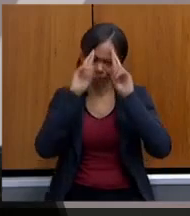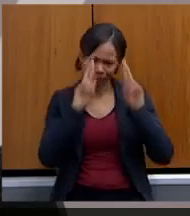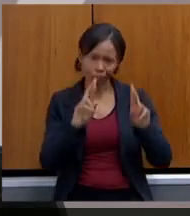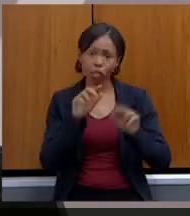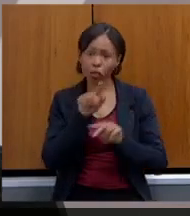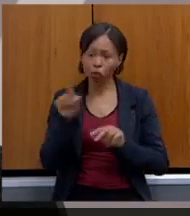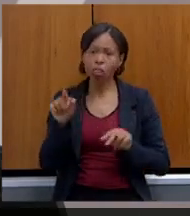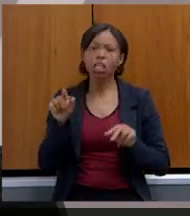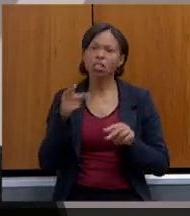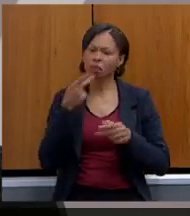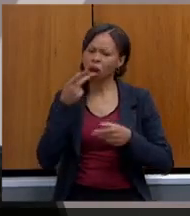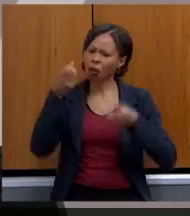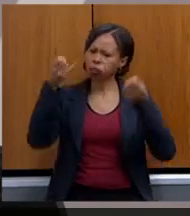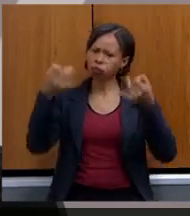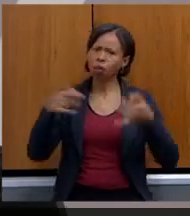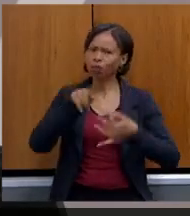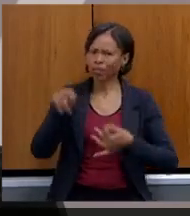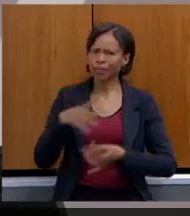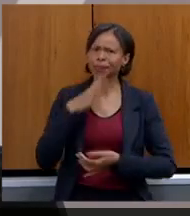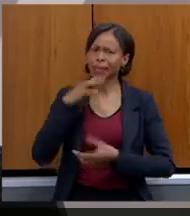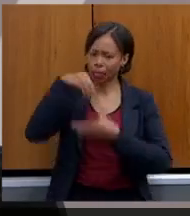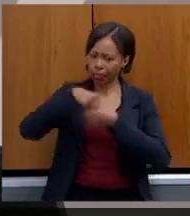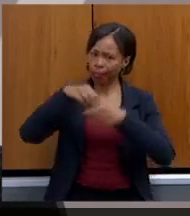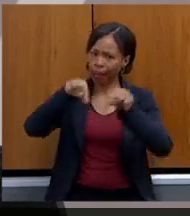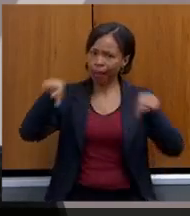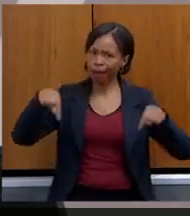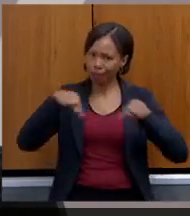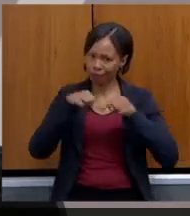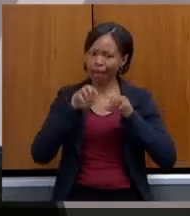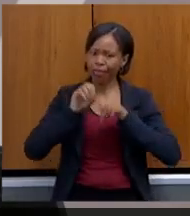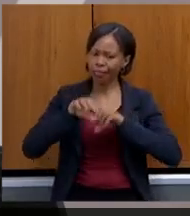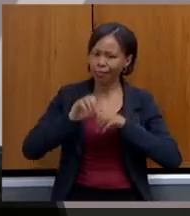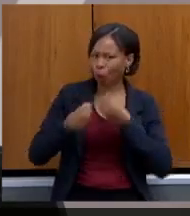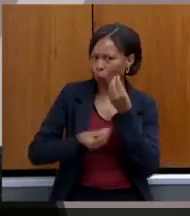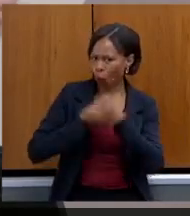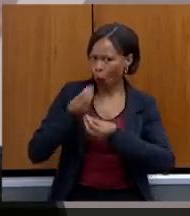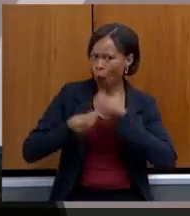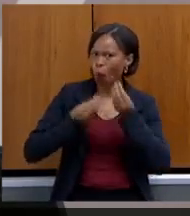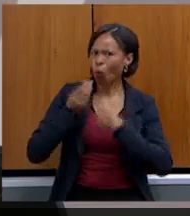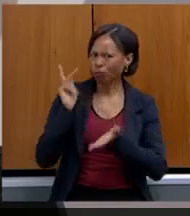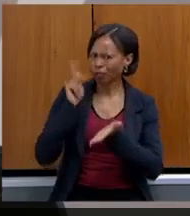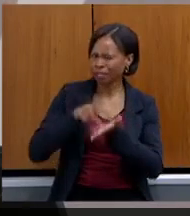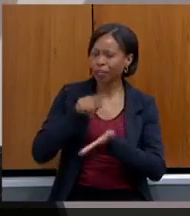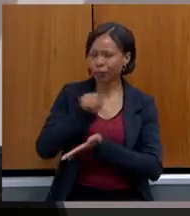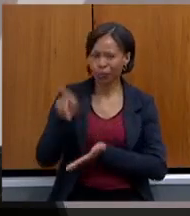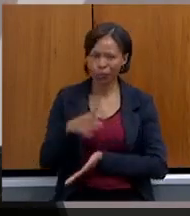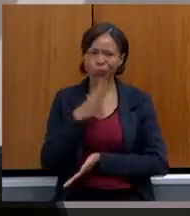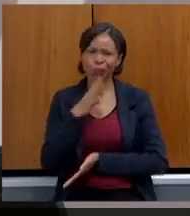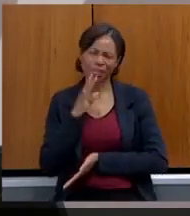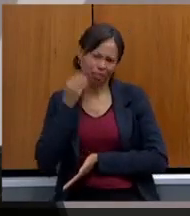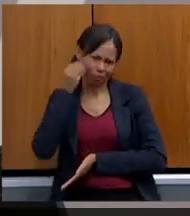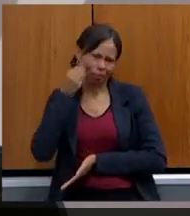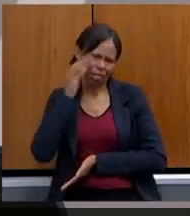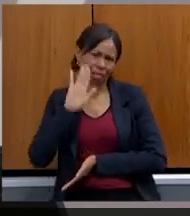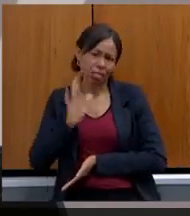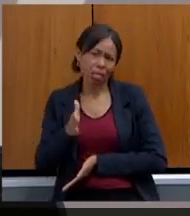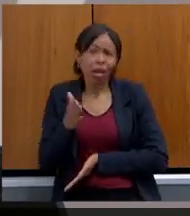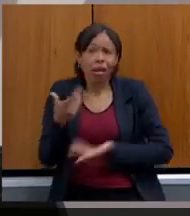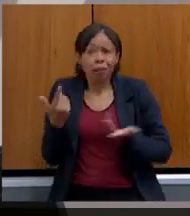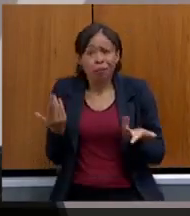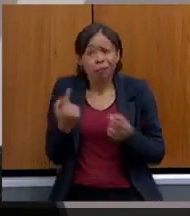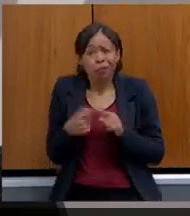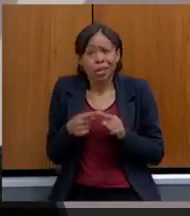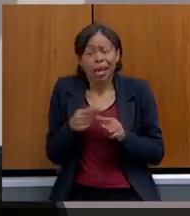trabalhar em sala de aula então você sabe Toda a realidade da educação então eu falo até isso a sensibilidade julho por mais que são posição do